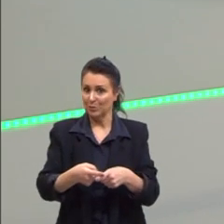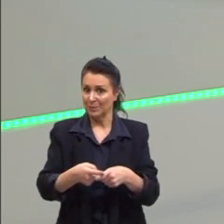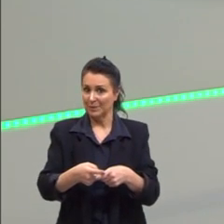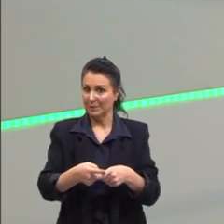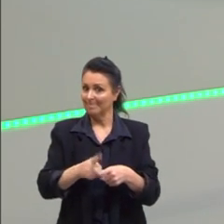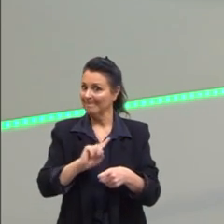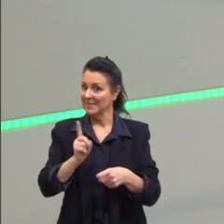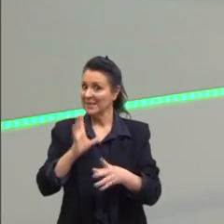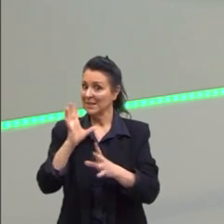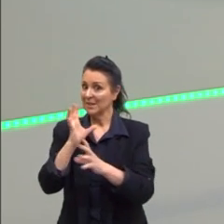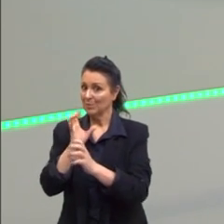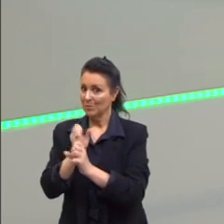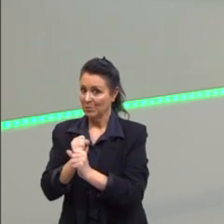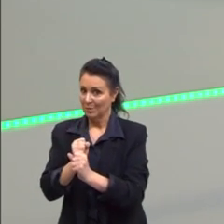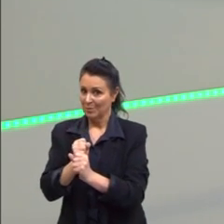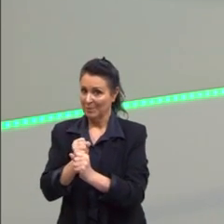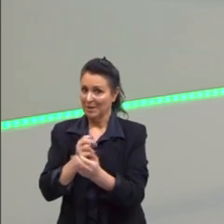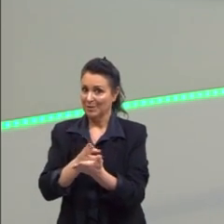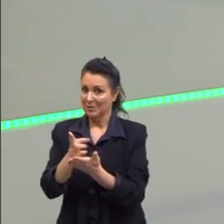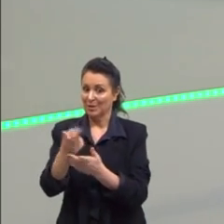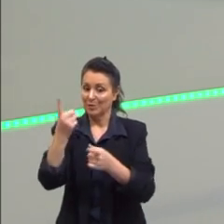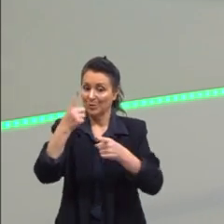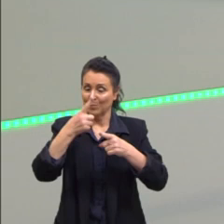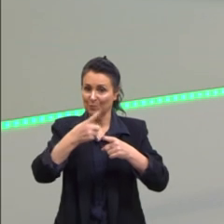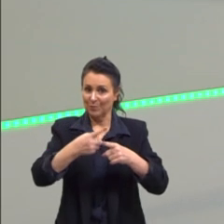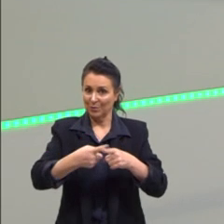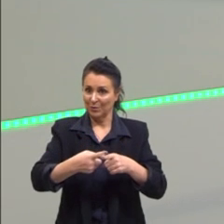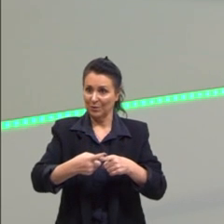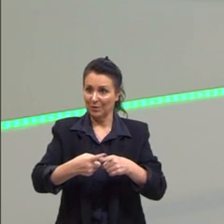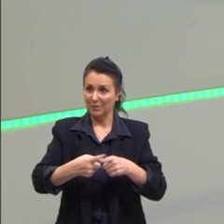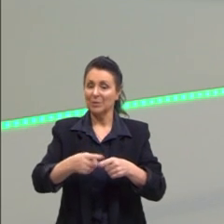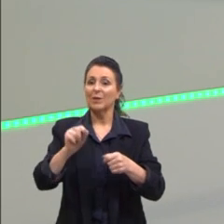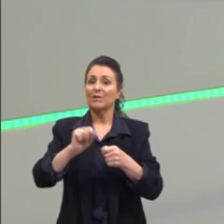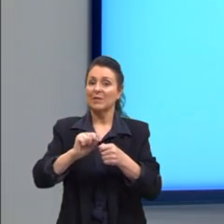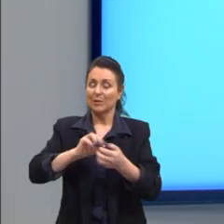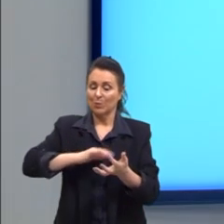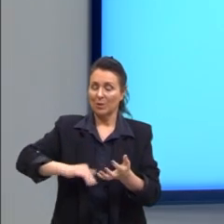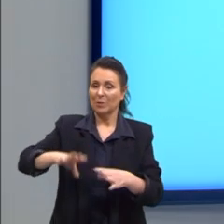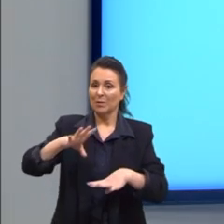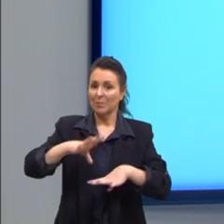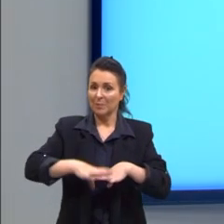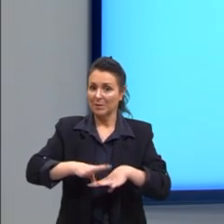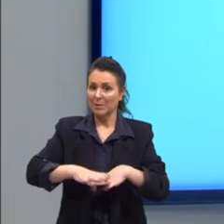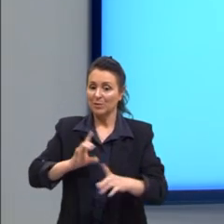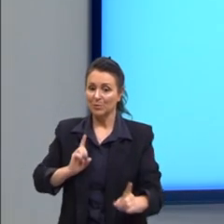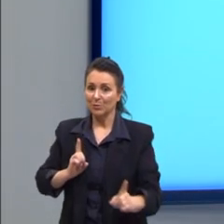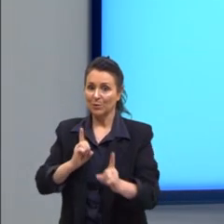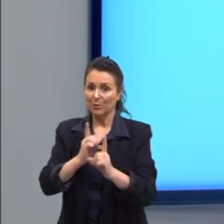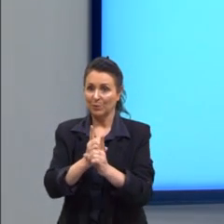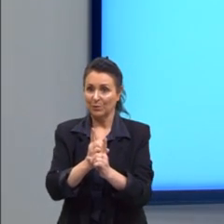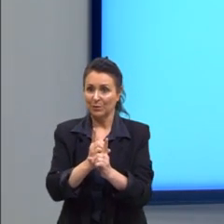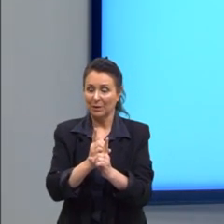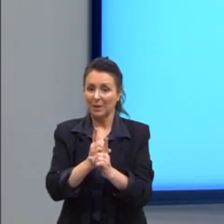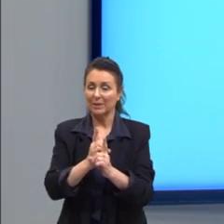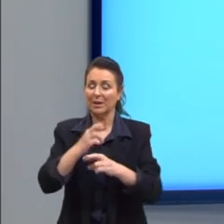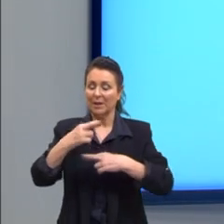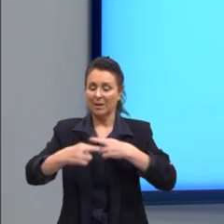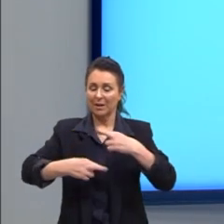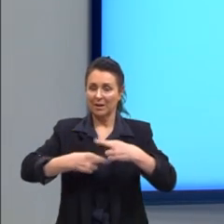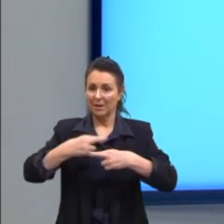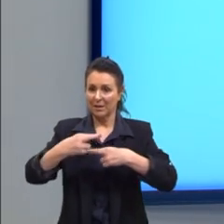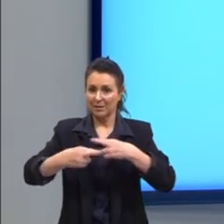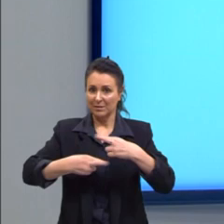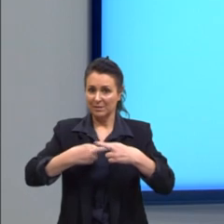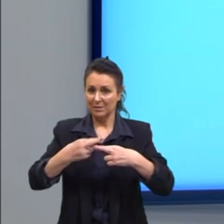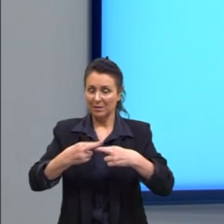somar as constantes então fazendo os rearranjos matemáticos eu tenho que chegar nessa reação